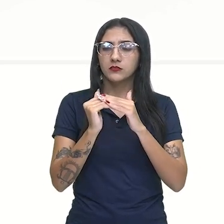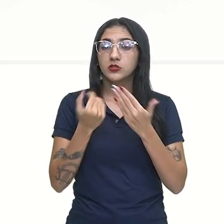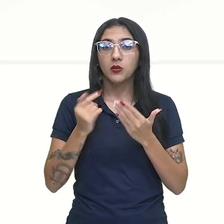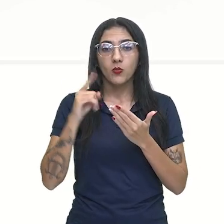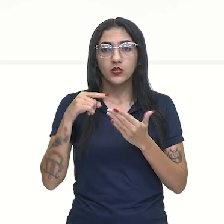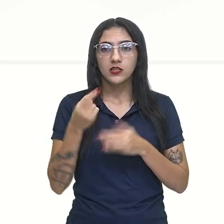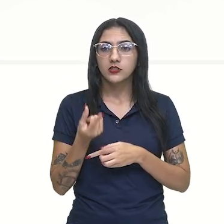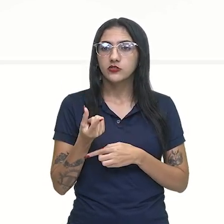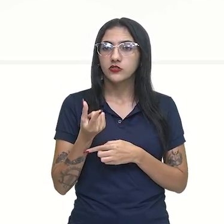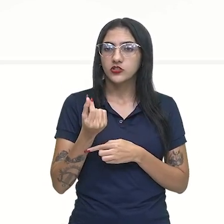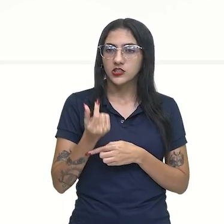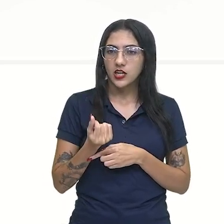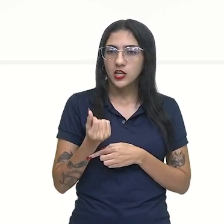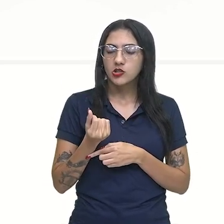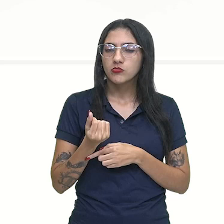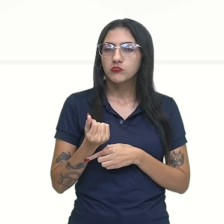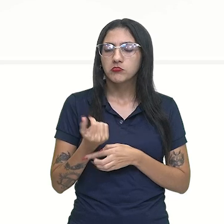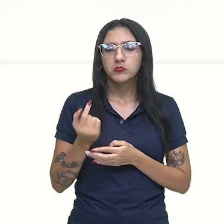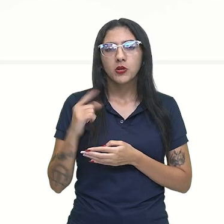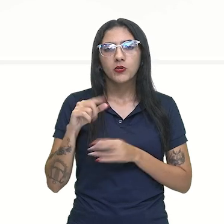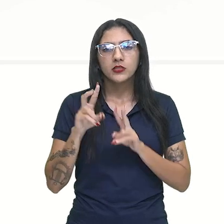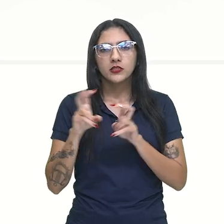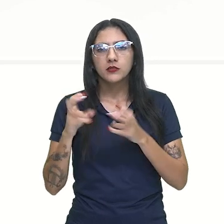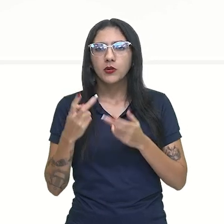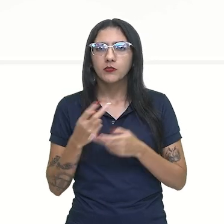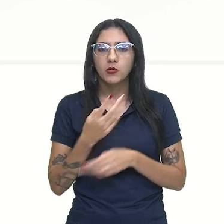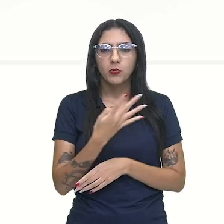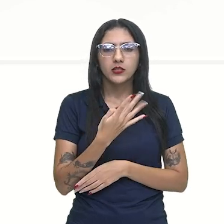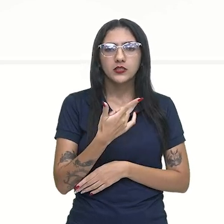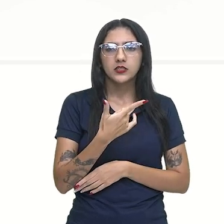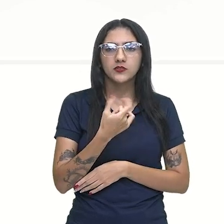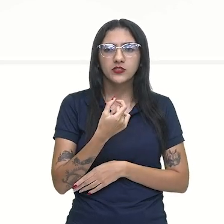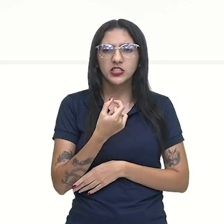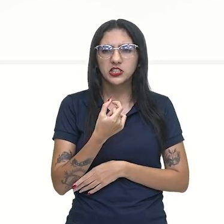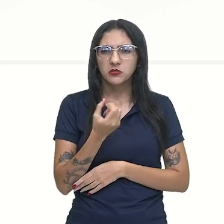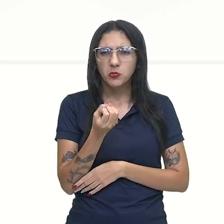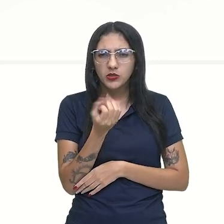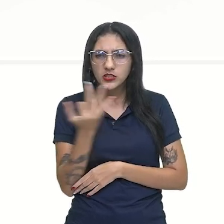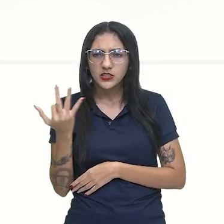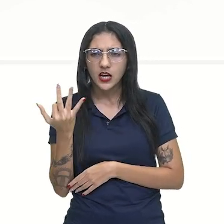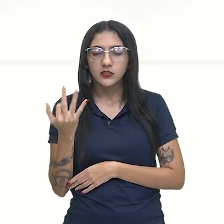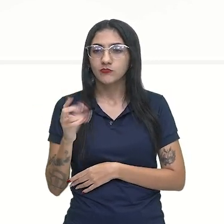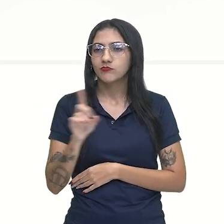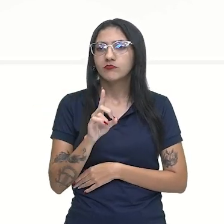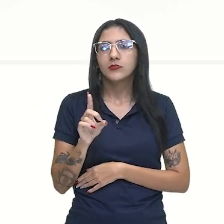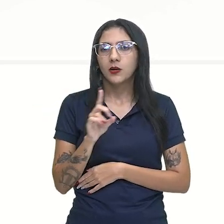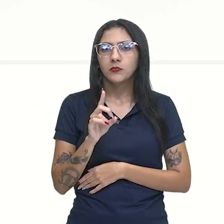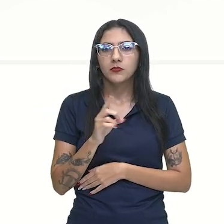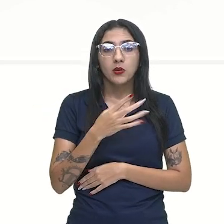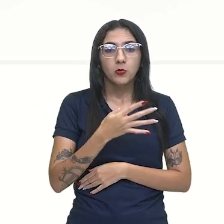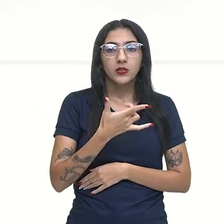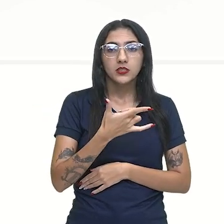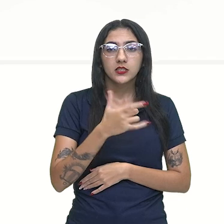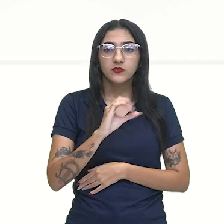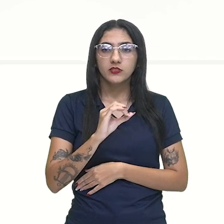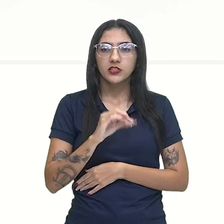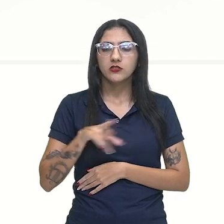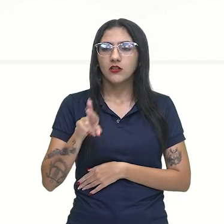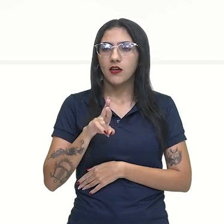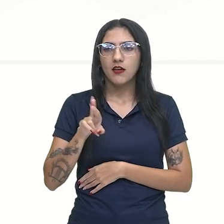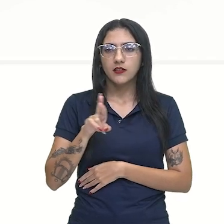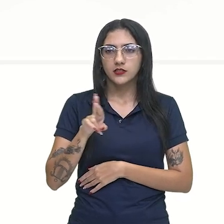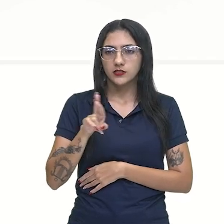né? Então não seria aqui 420 unidades, seria 420 reais,